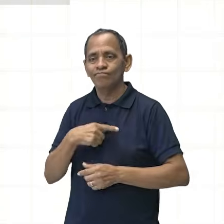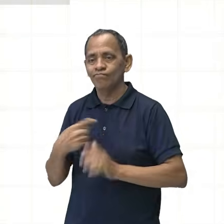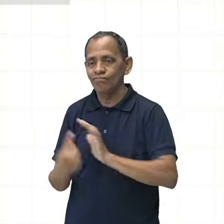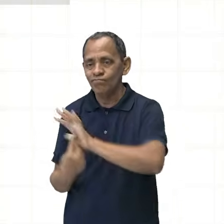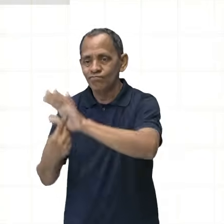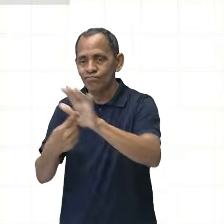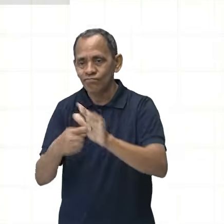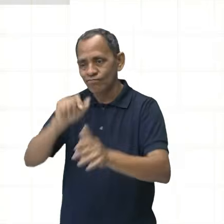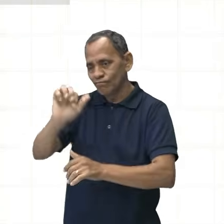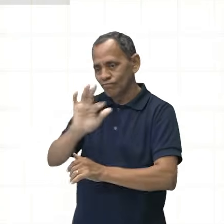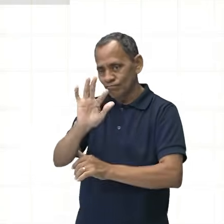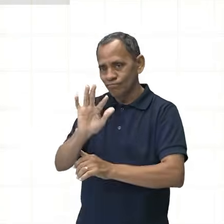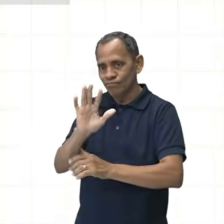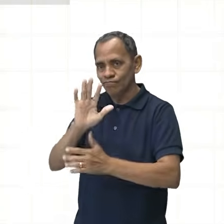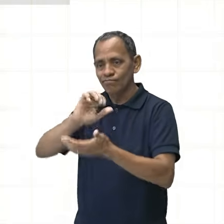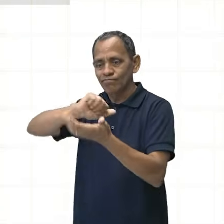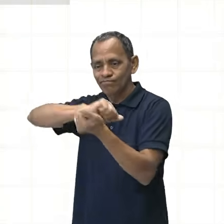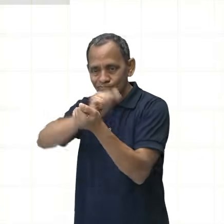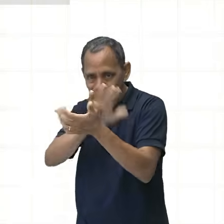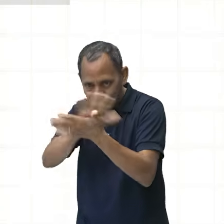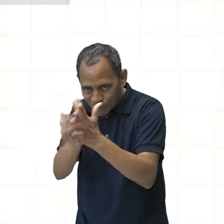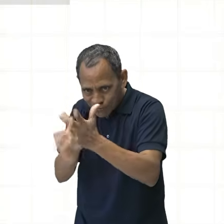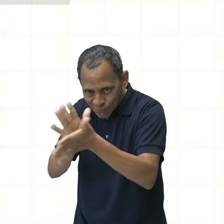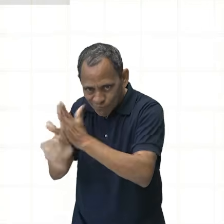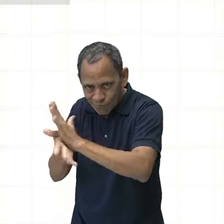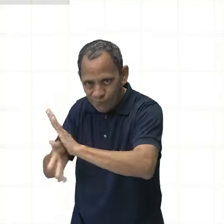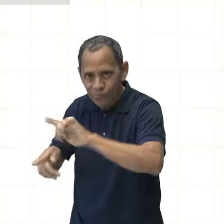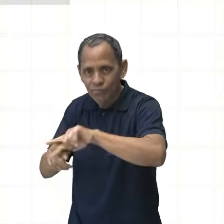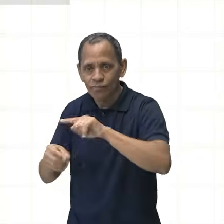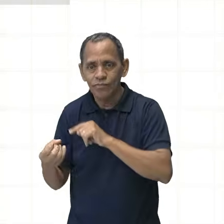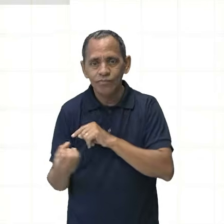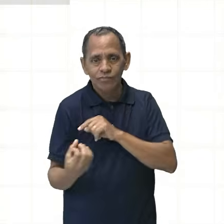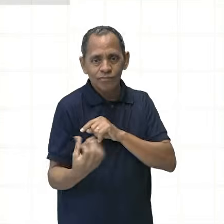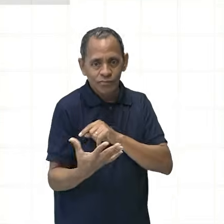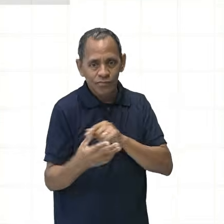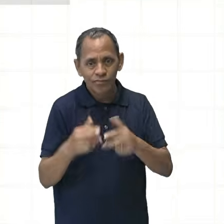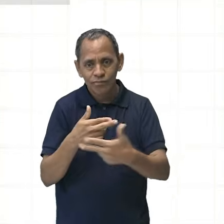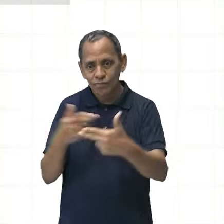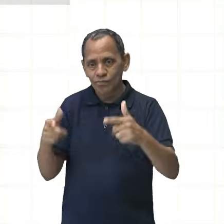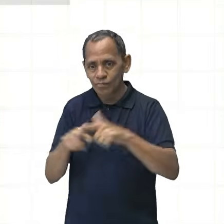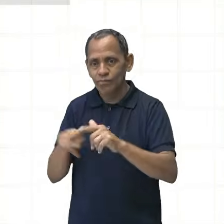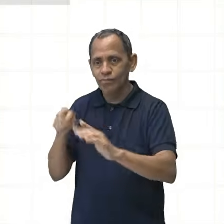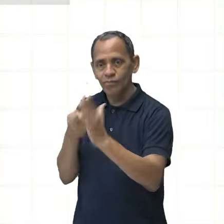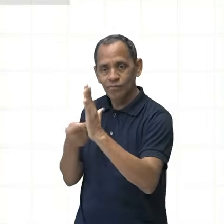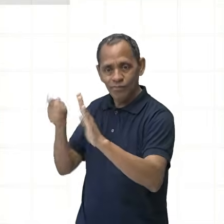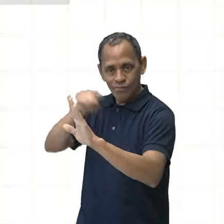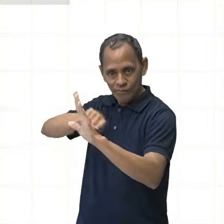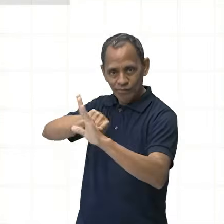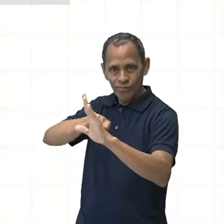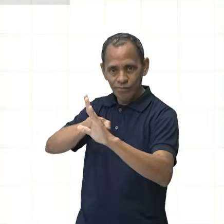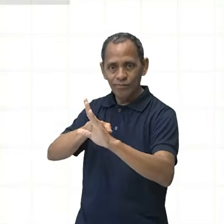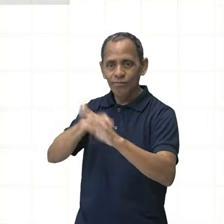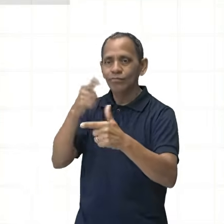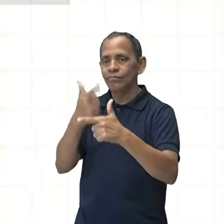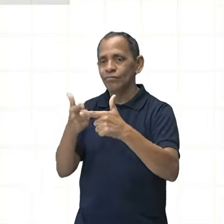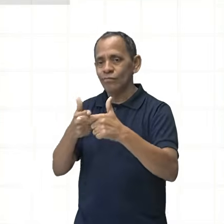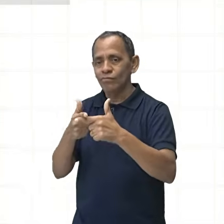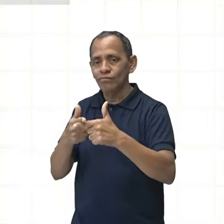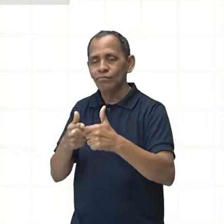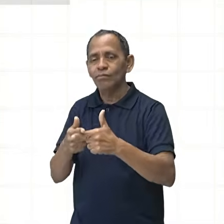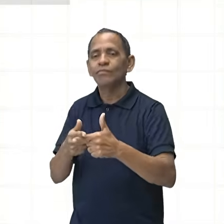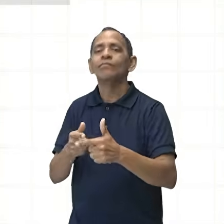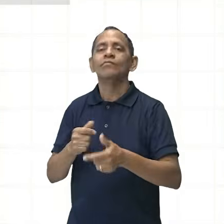de destruição e renascimento, vistas como metáforas do colapso do velho regime e